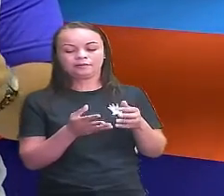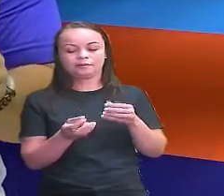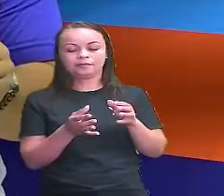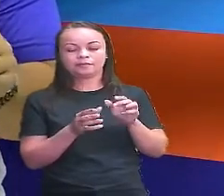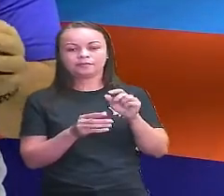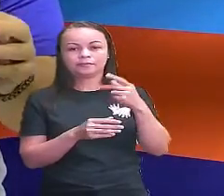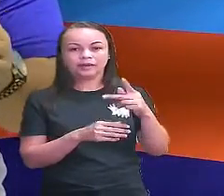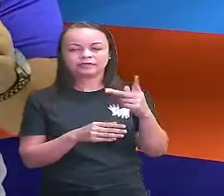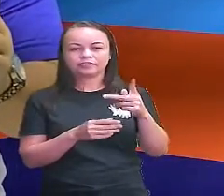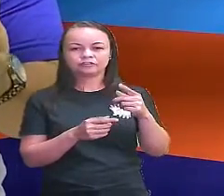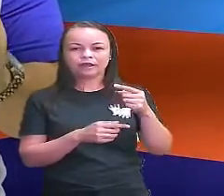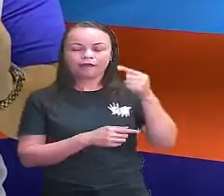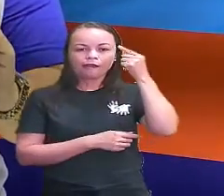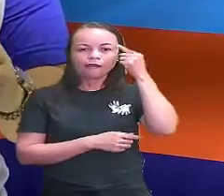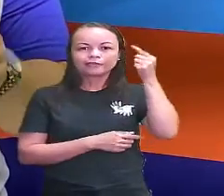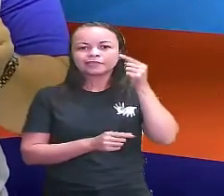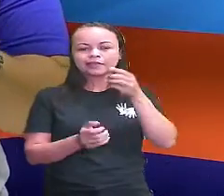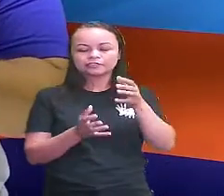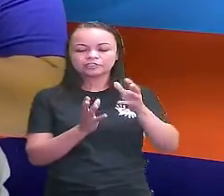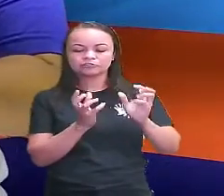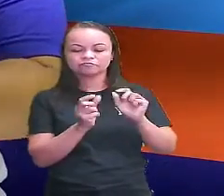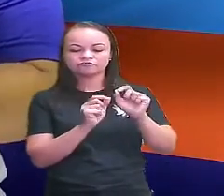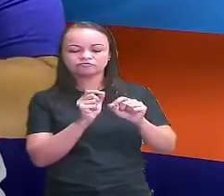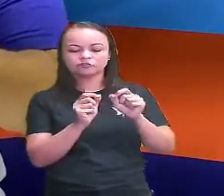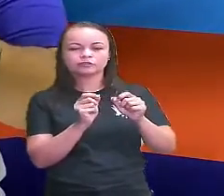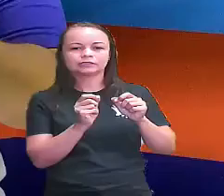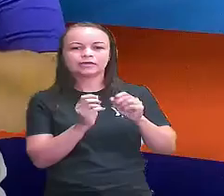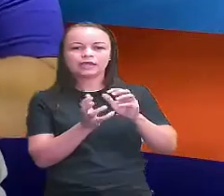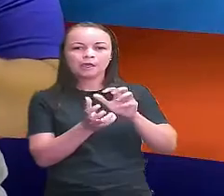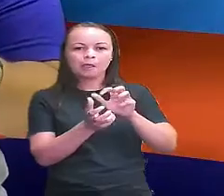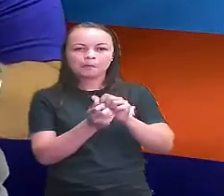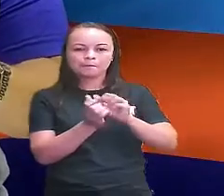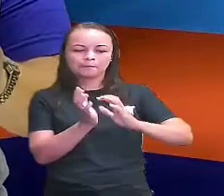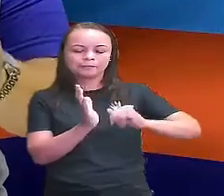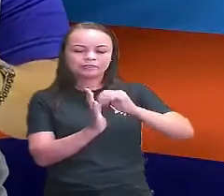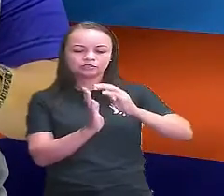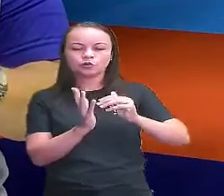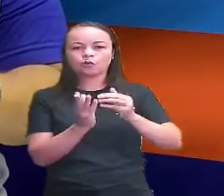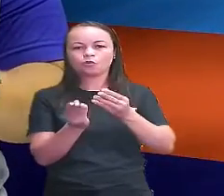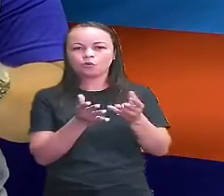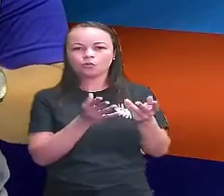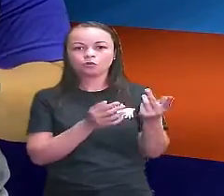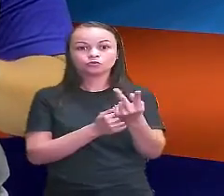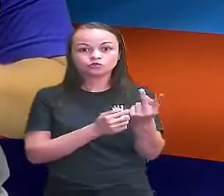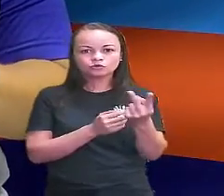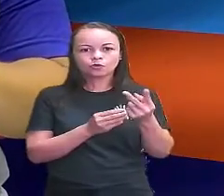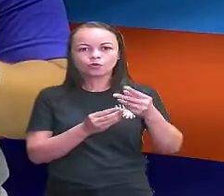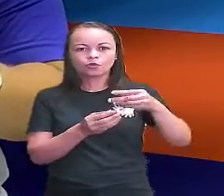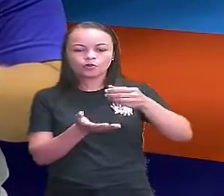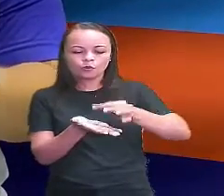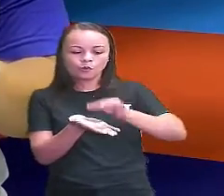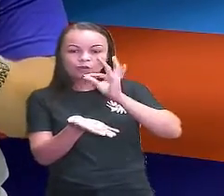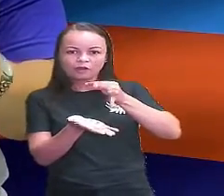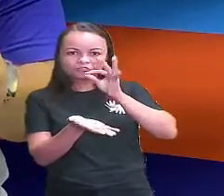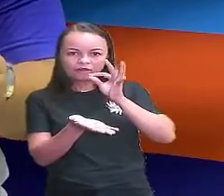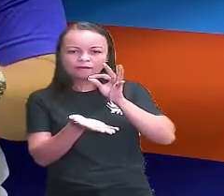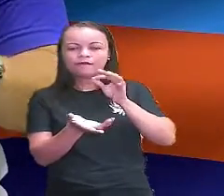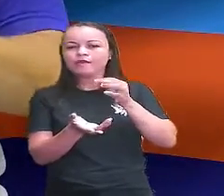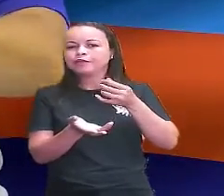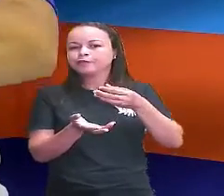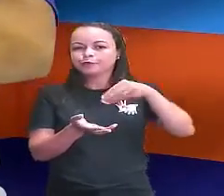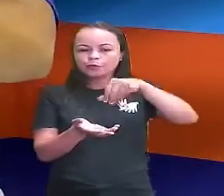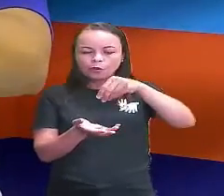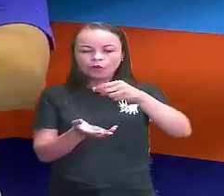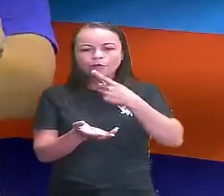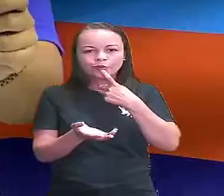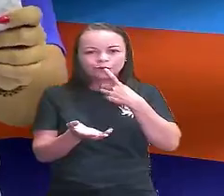essa ideia de que você pintou, quando você amassa, tanto o pó do café quanto do coloral, ele cai todinho